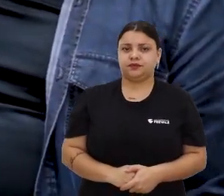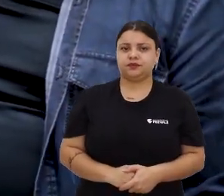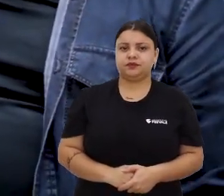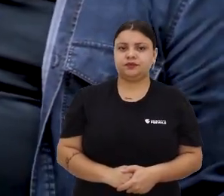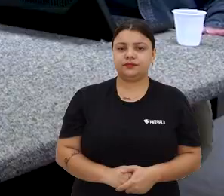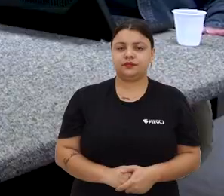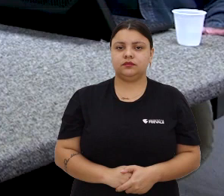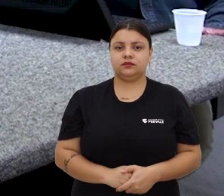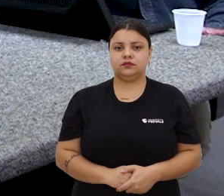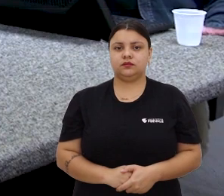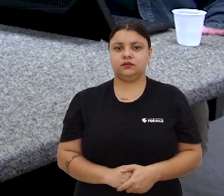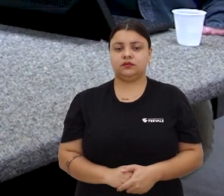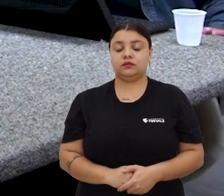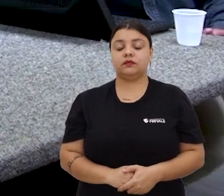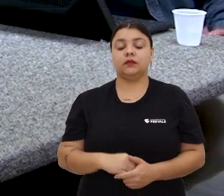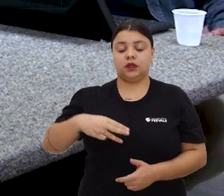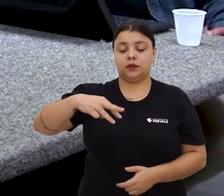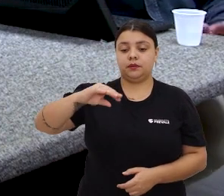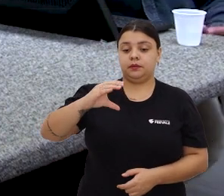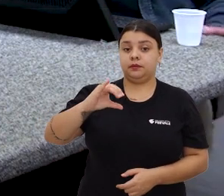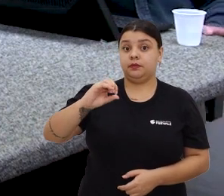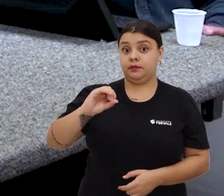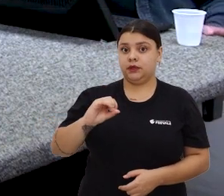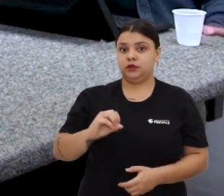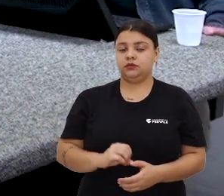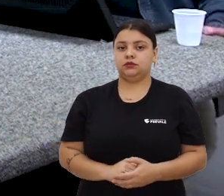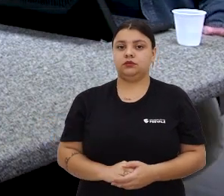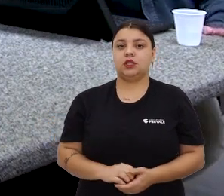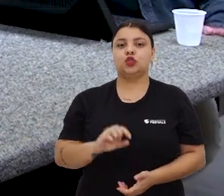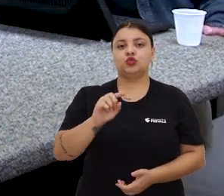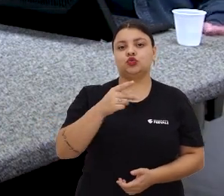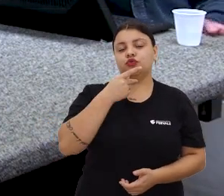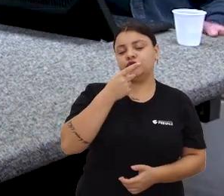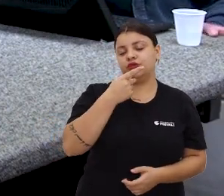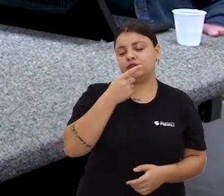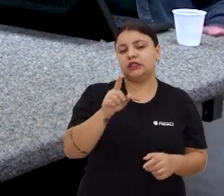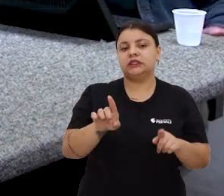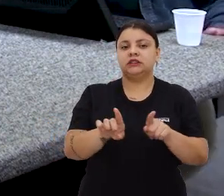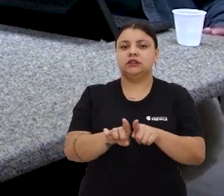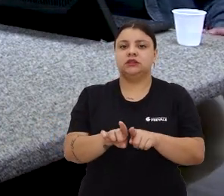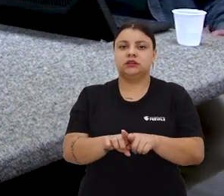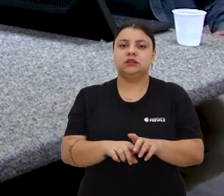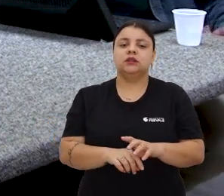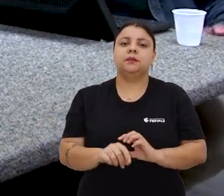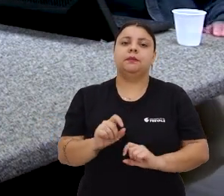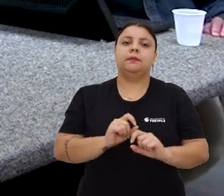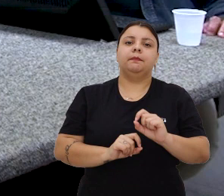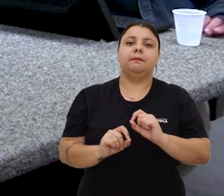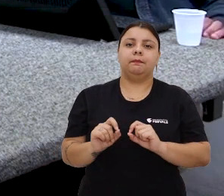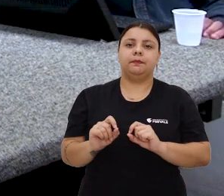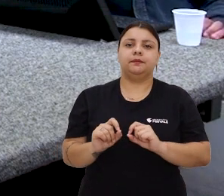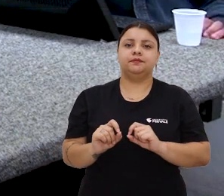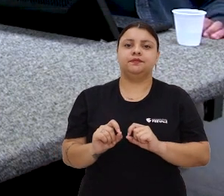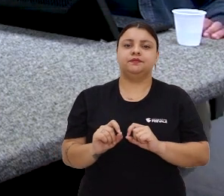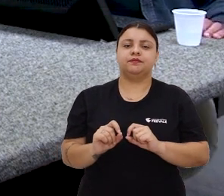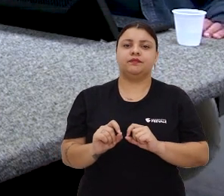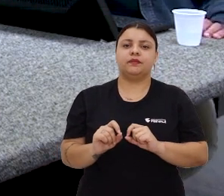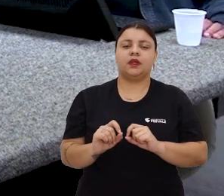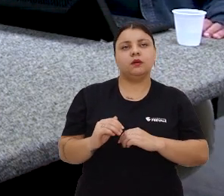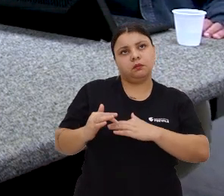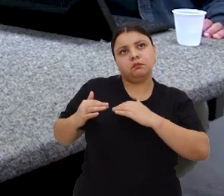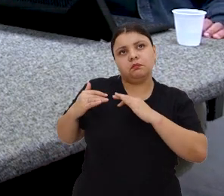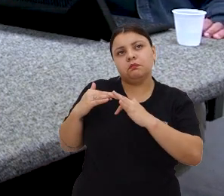Sim. Exato. Márcio, tu acabou comentando, né, no meio da tua fala, né, teve uma